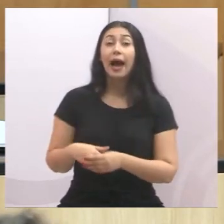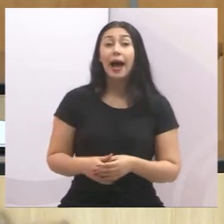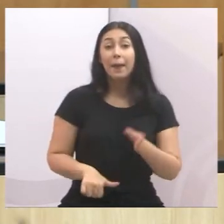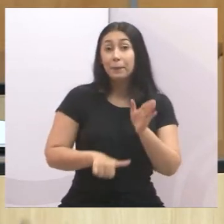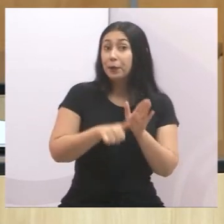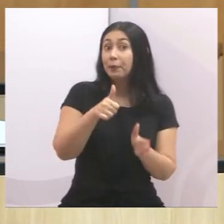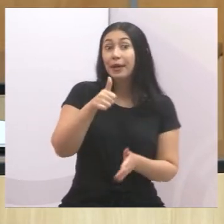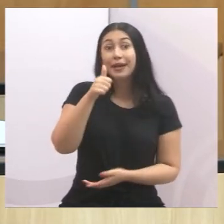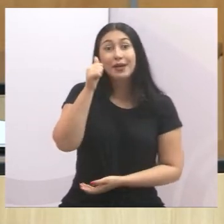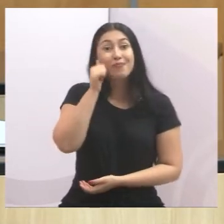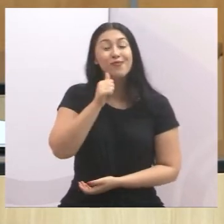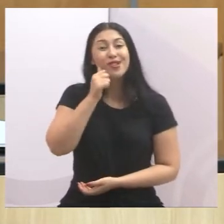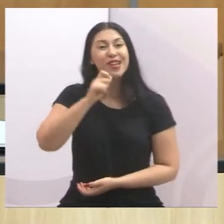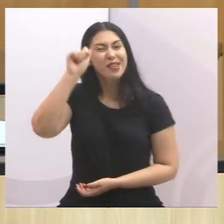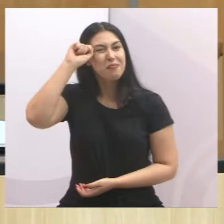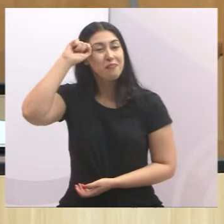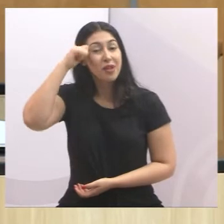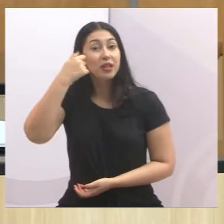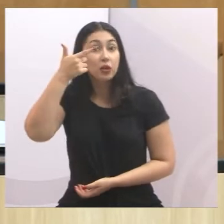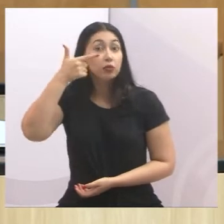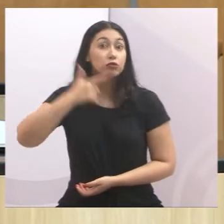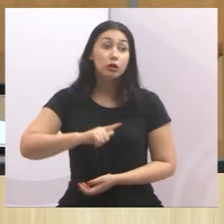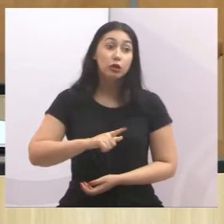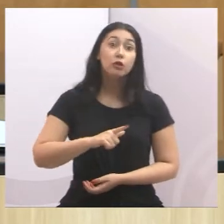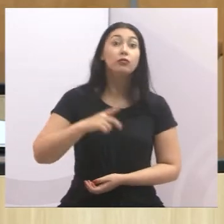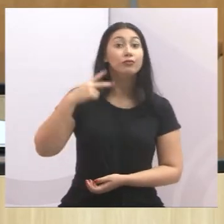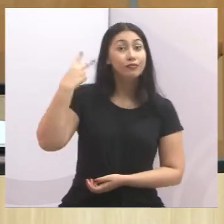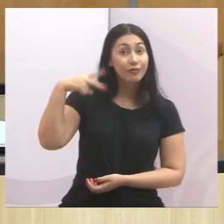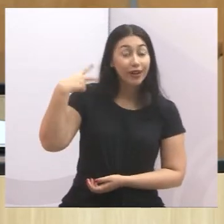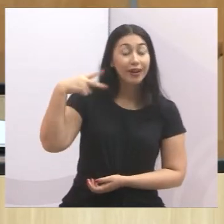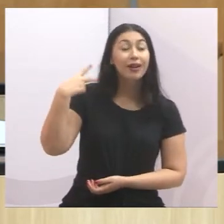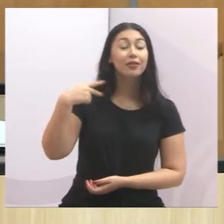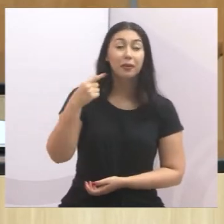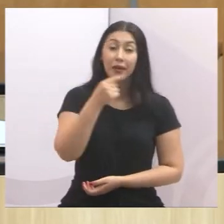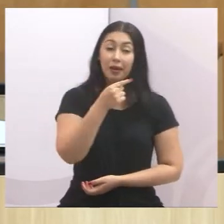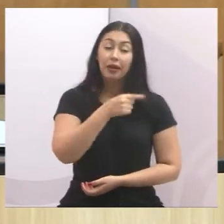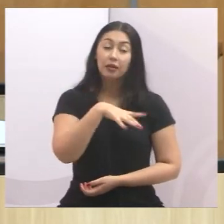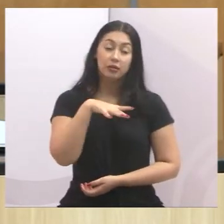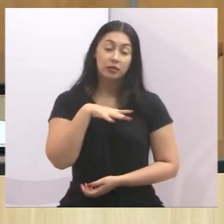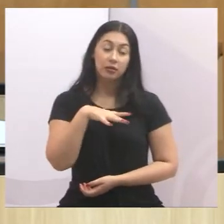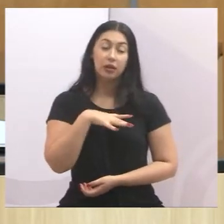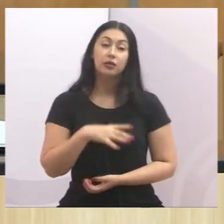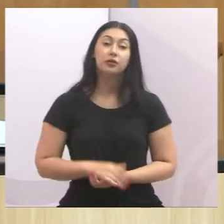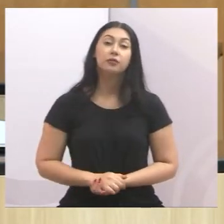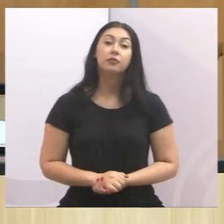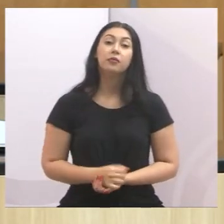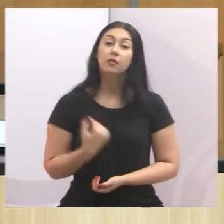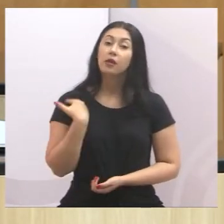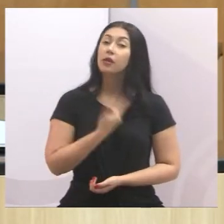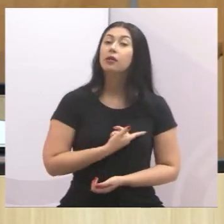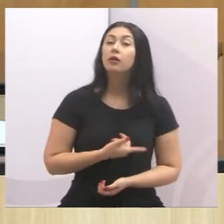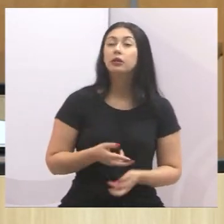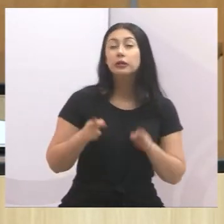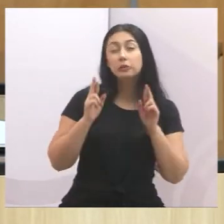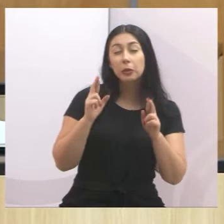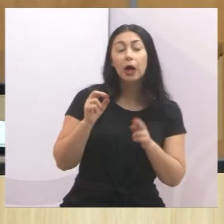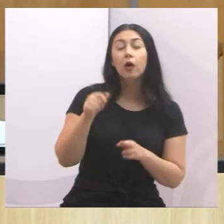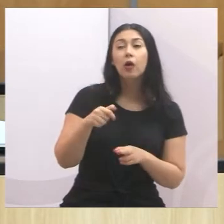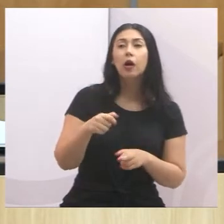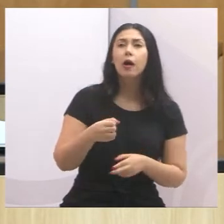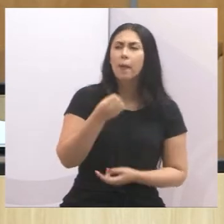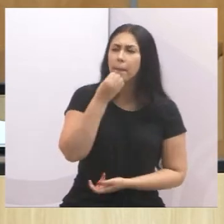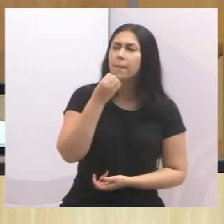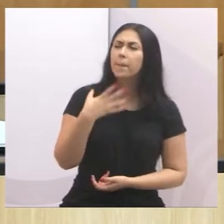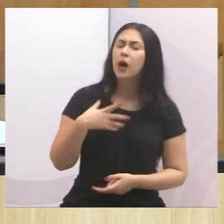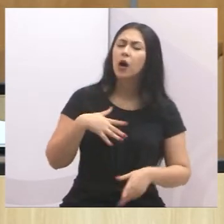a ocupar uma vaga no Legislativo local. Desejamos que os votos de sucesso e compromisso acompanhem o transcurso de sua atividade